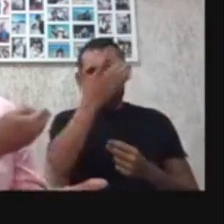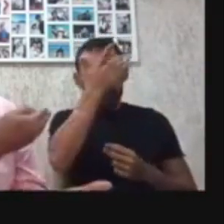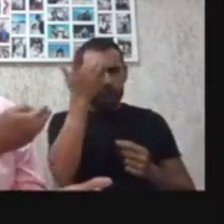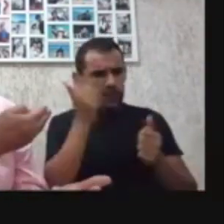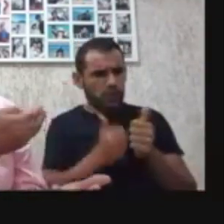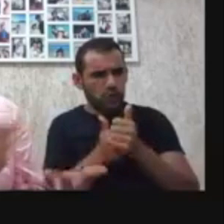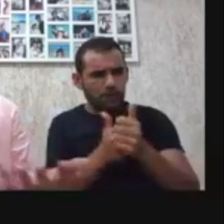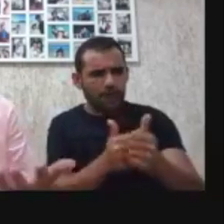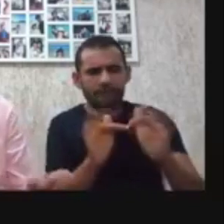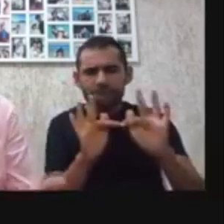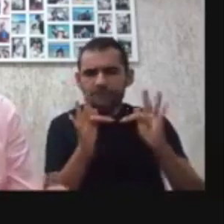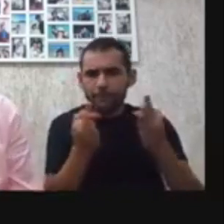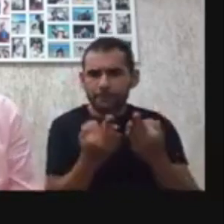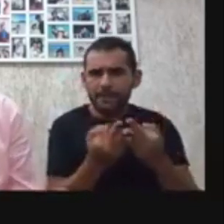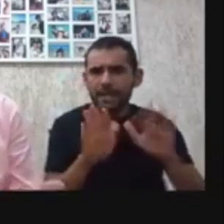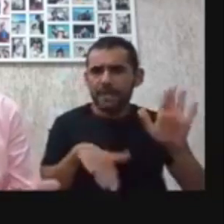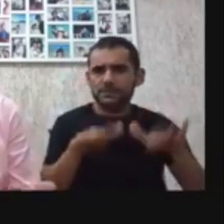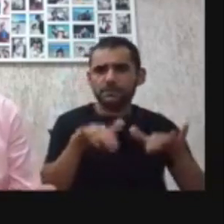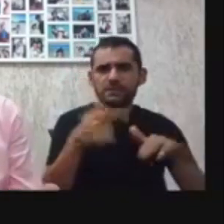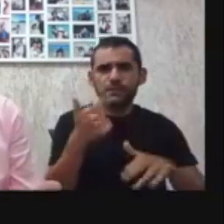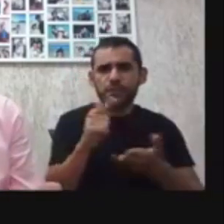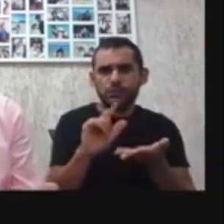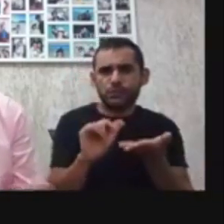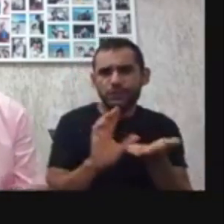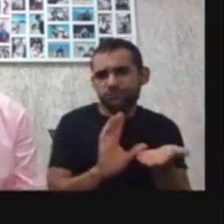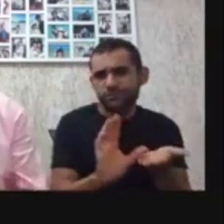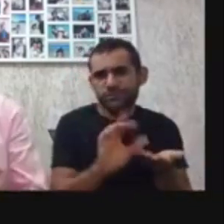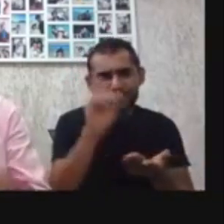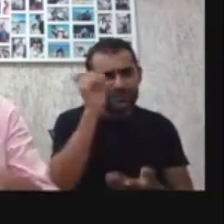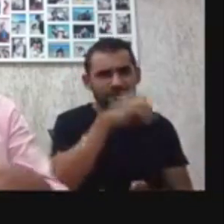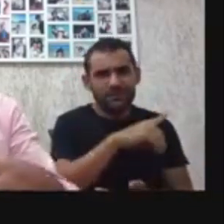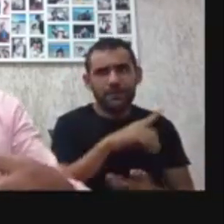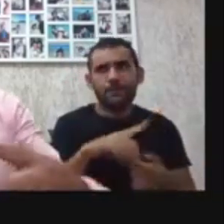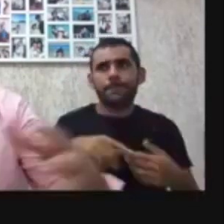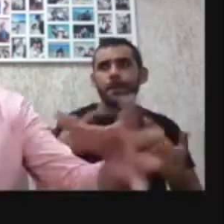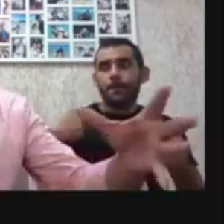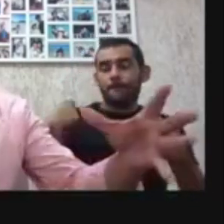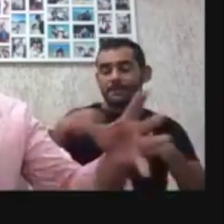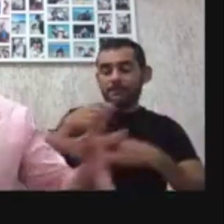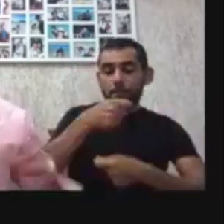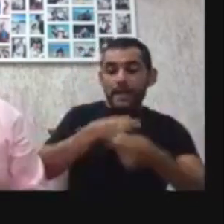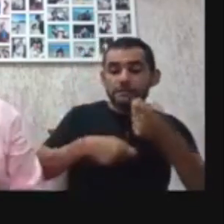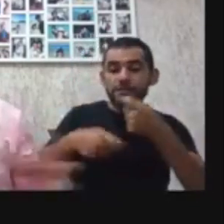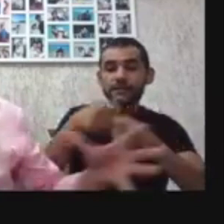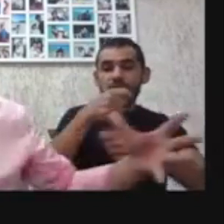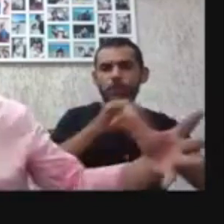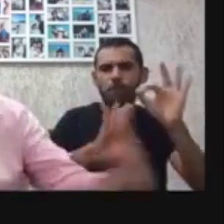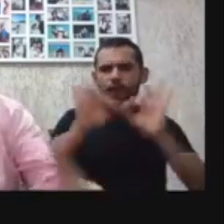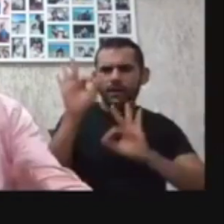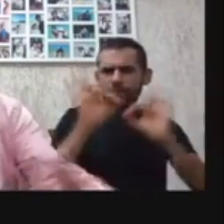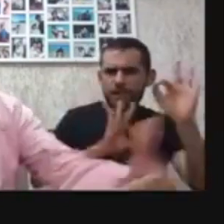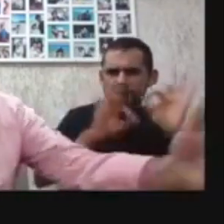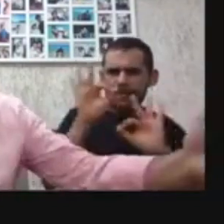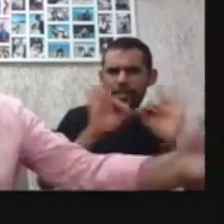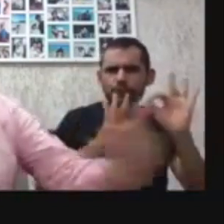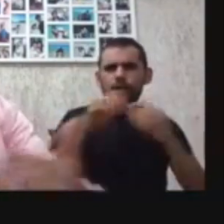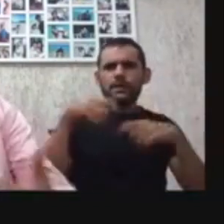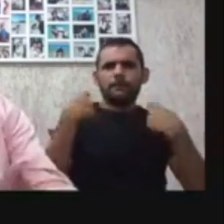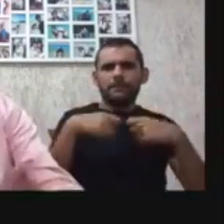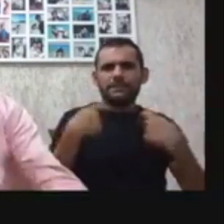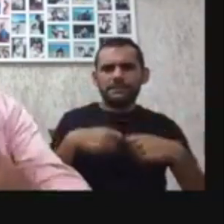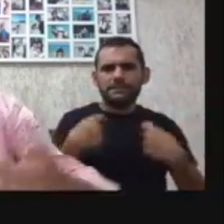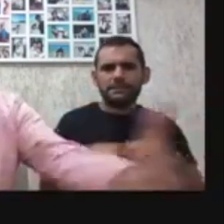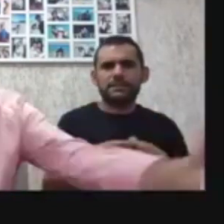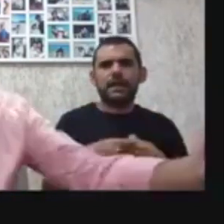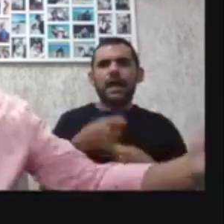familiar, para acompanhar, às vezes não tem condições, é difícil. Então, tem que ter uma gerência, tem que ter um planejamento, isso nós temos que buscar